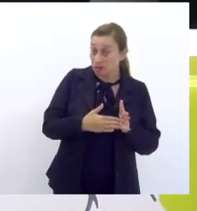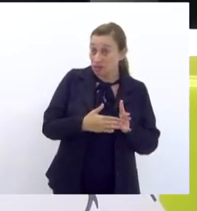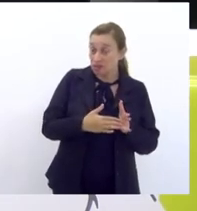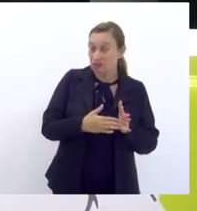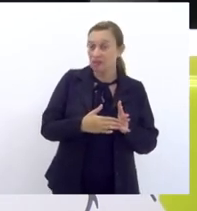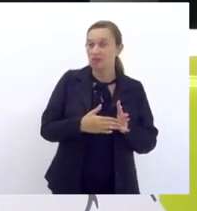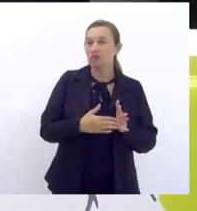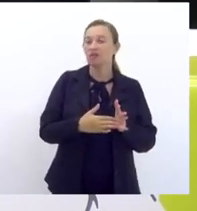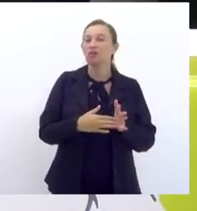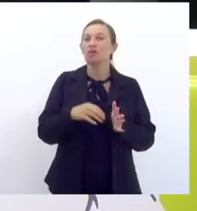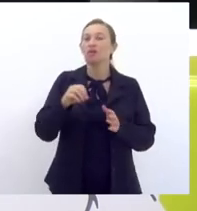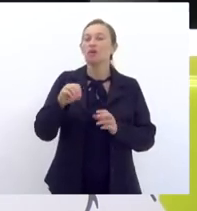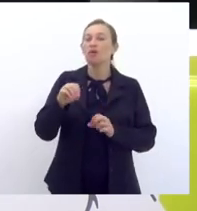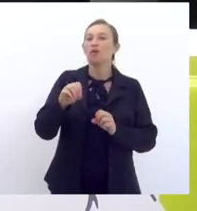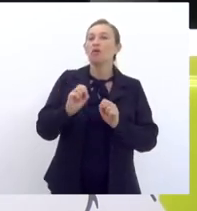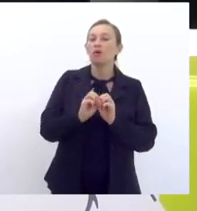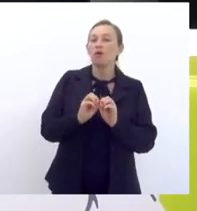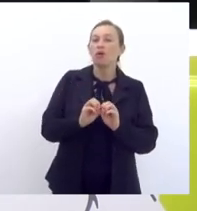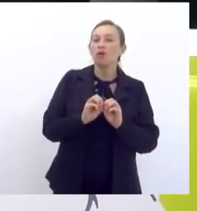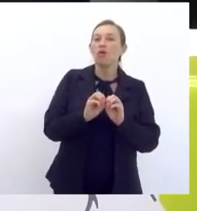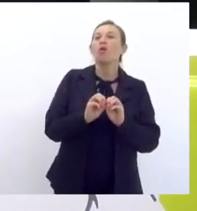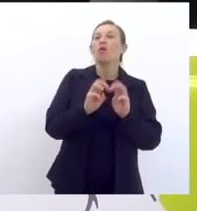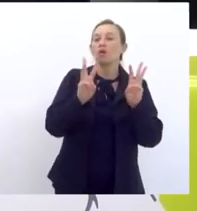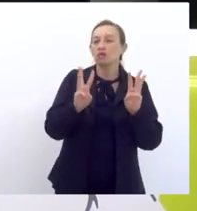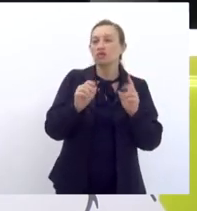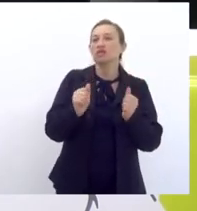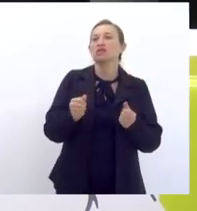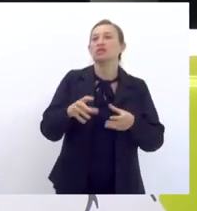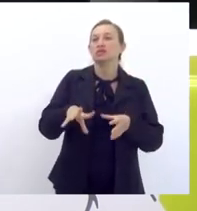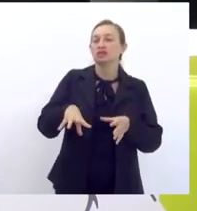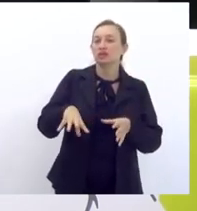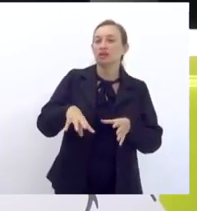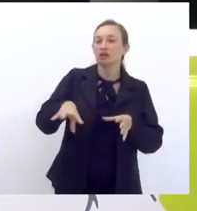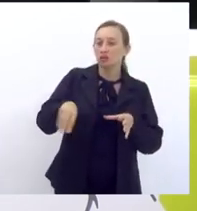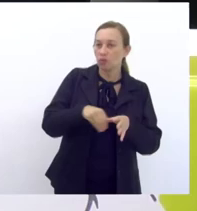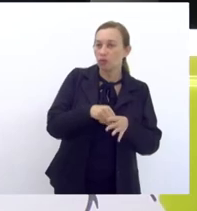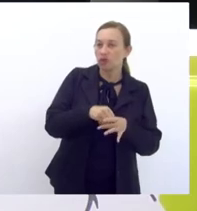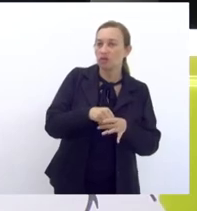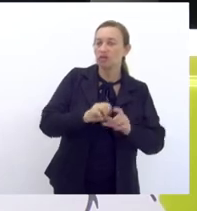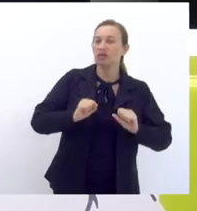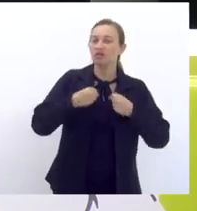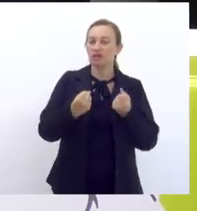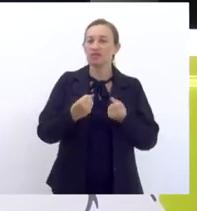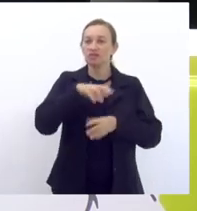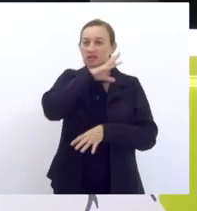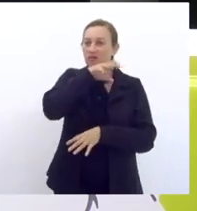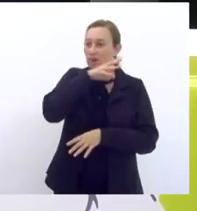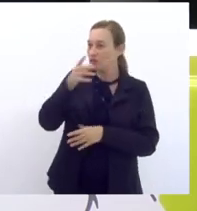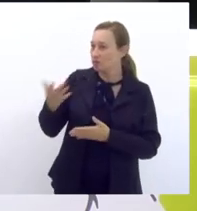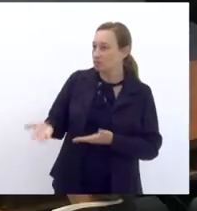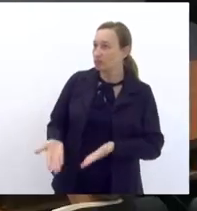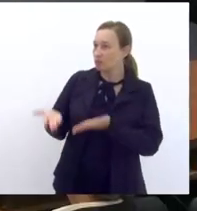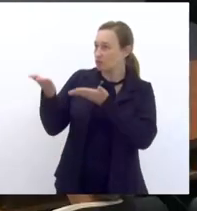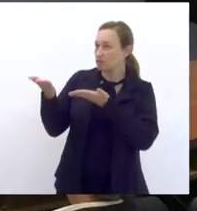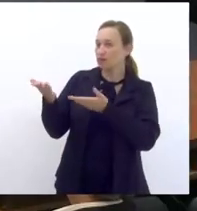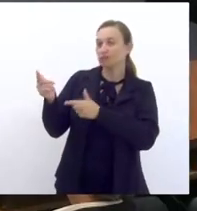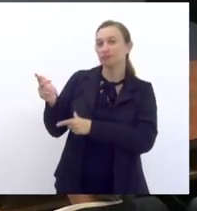ONGs protetores produtores enfim envolvidos na causa da Defesa animal por gentileza